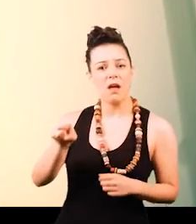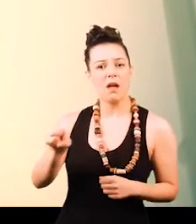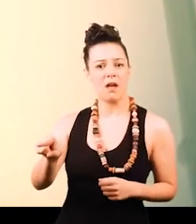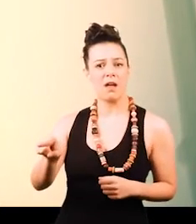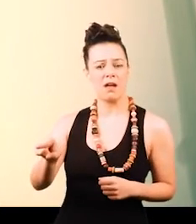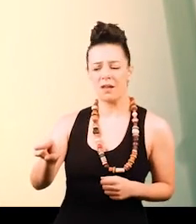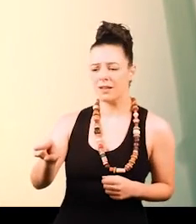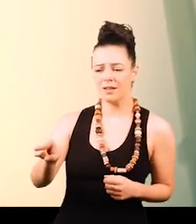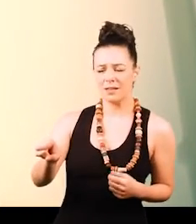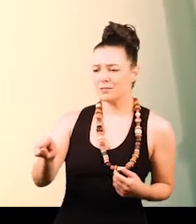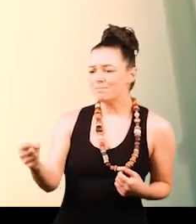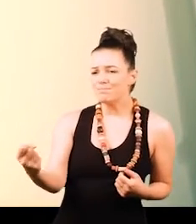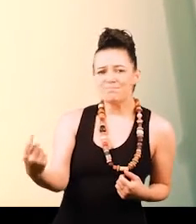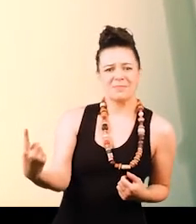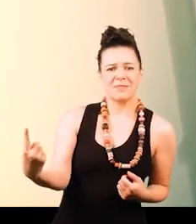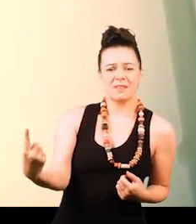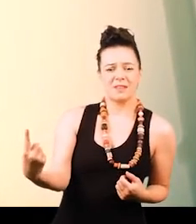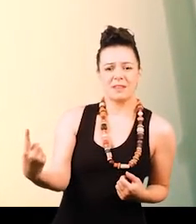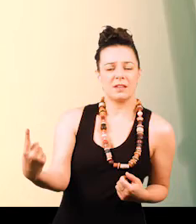Isso foi